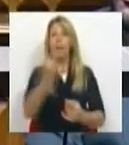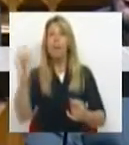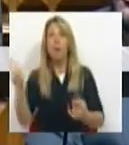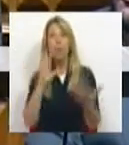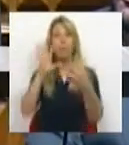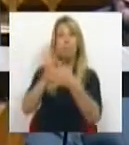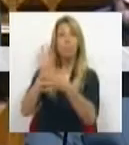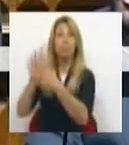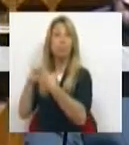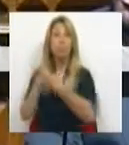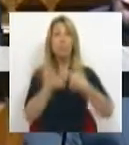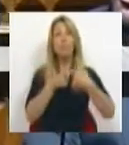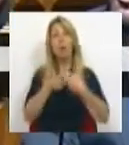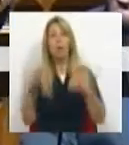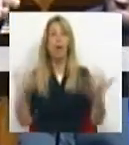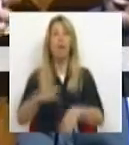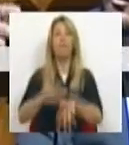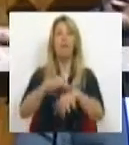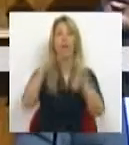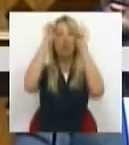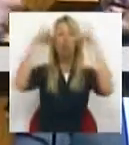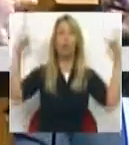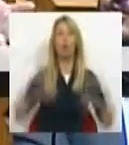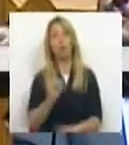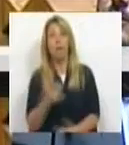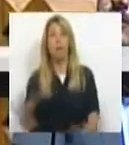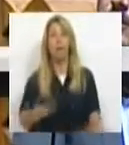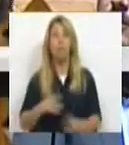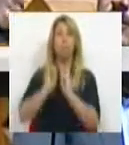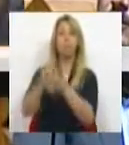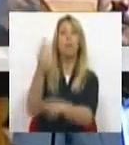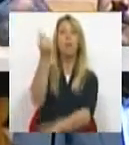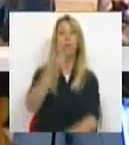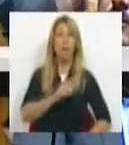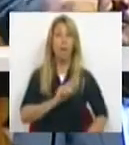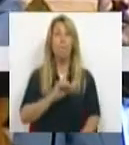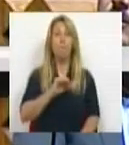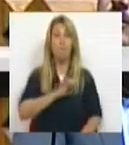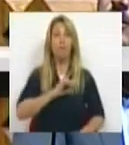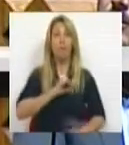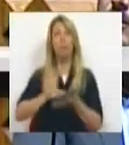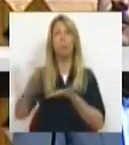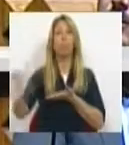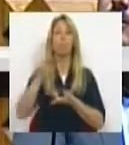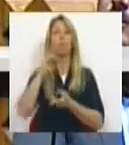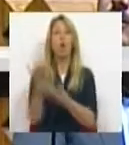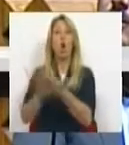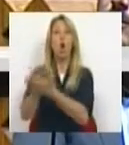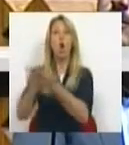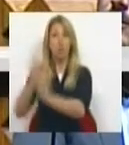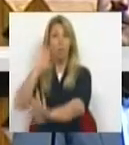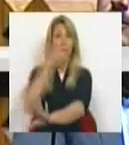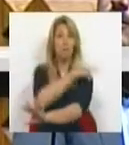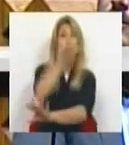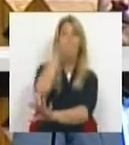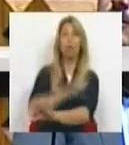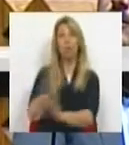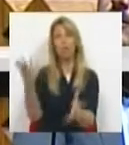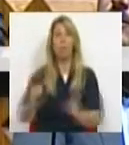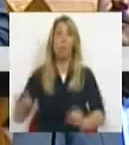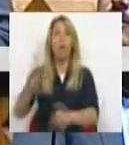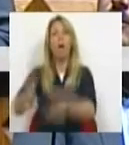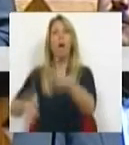fanatismo ideológico. Entrega de dinheiro a privados é pragmatismo. Fazer com que negócios sobrevivam à custa do Estado quando não têm condições de